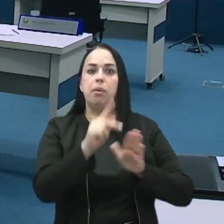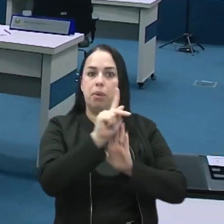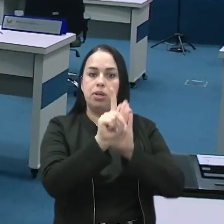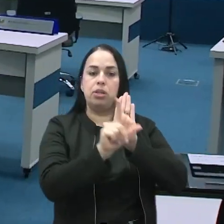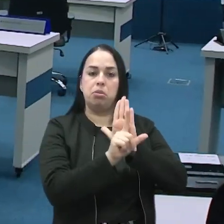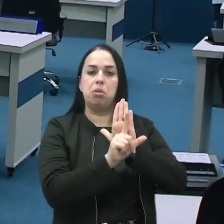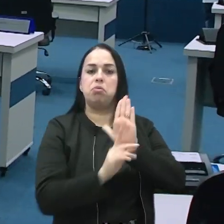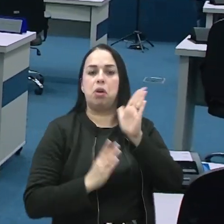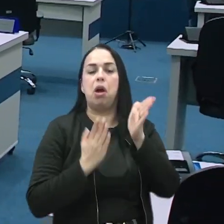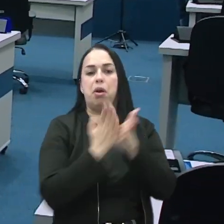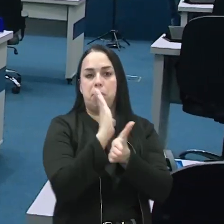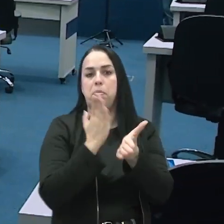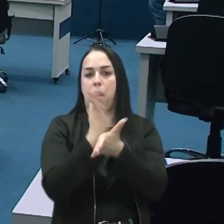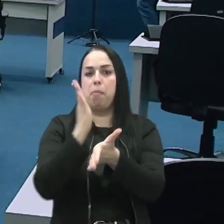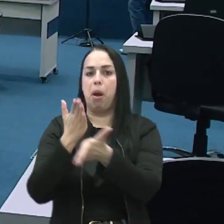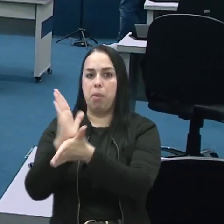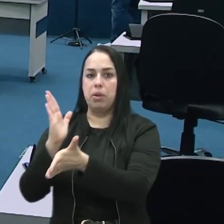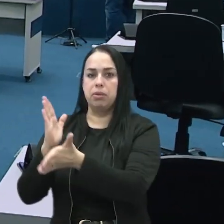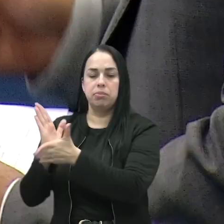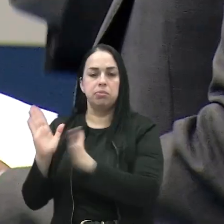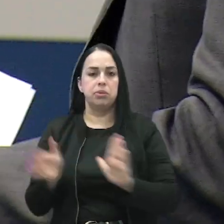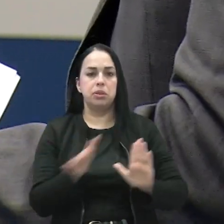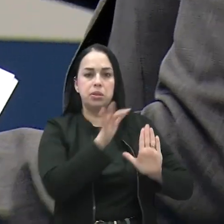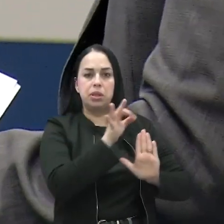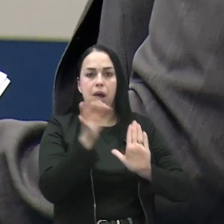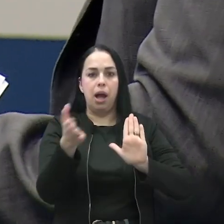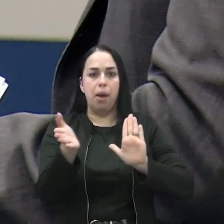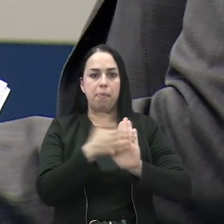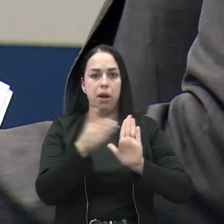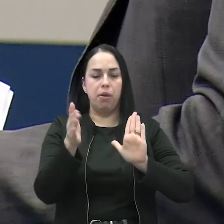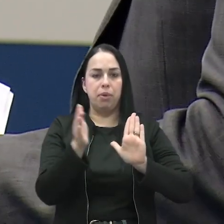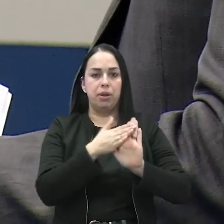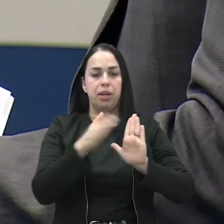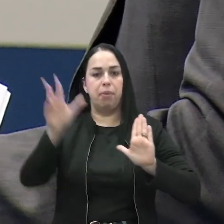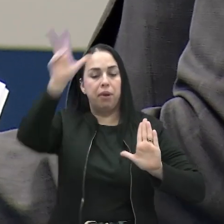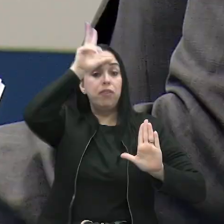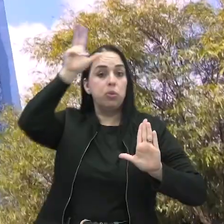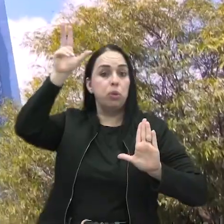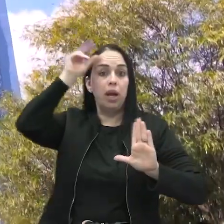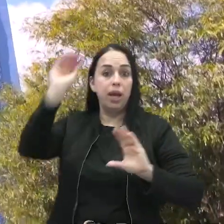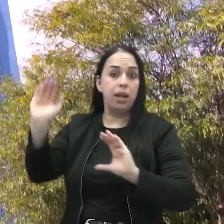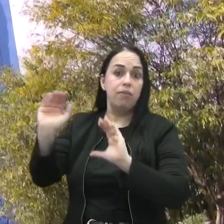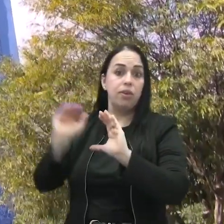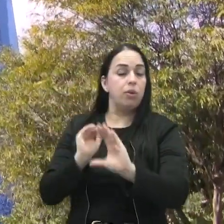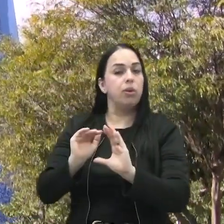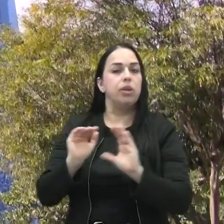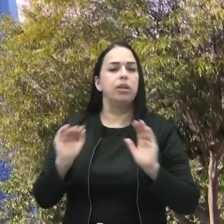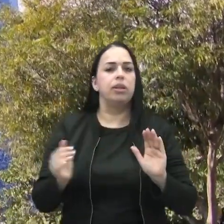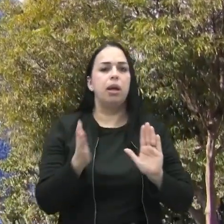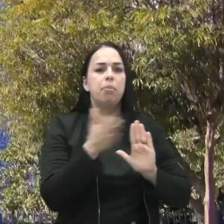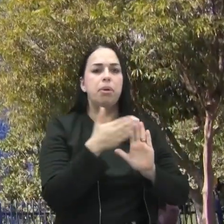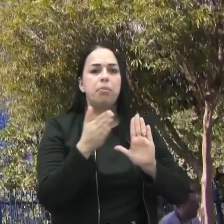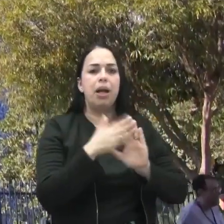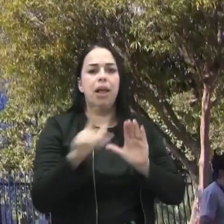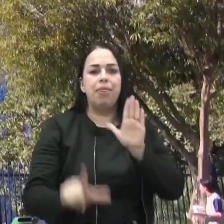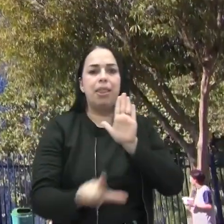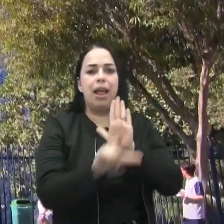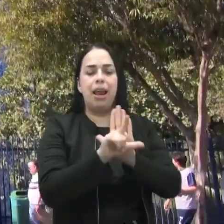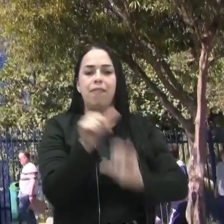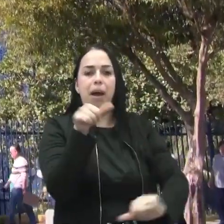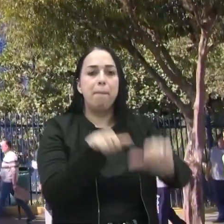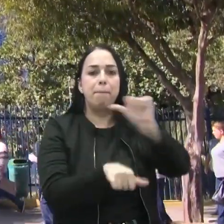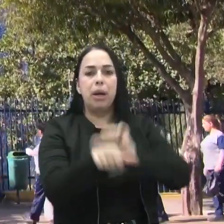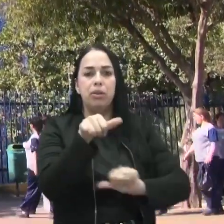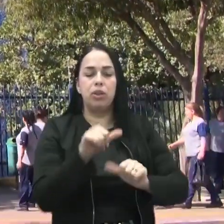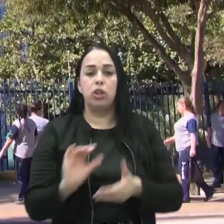durante a 28ª sessão do ano, destaque para a proposta enviada pela Prefeitura, que propõe mudanças na lei